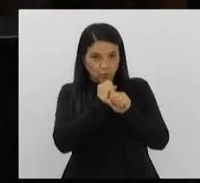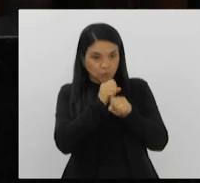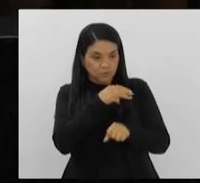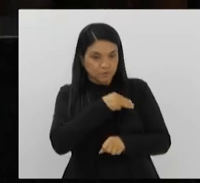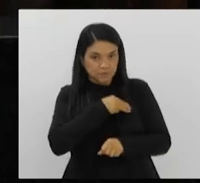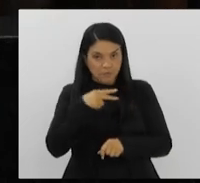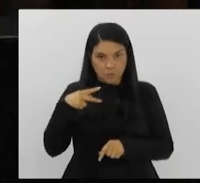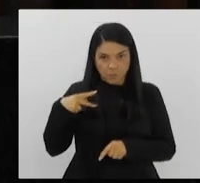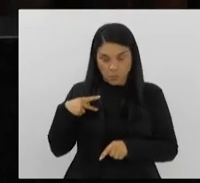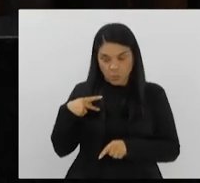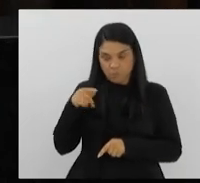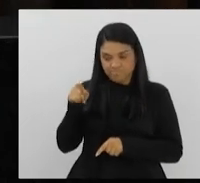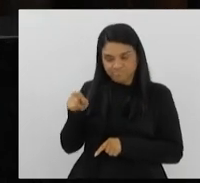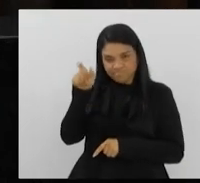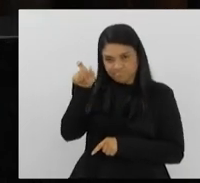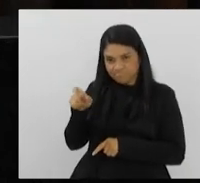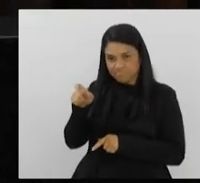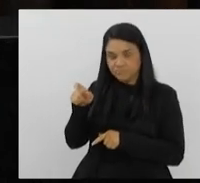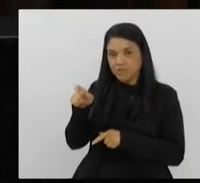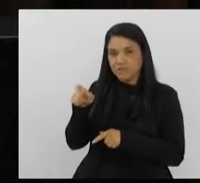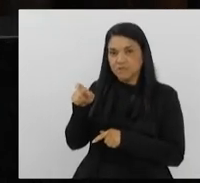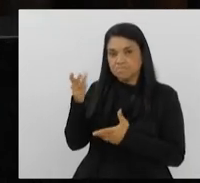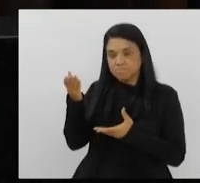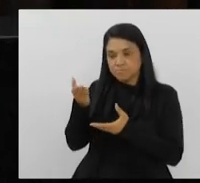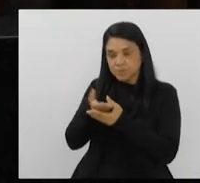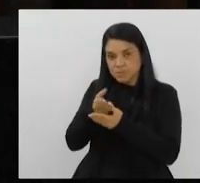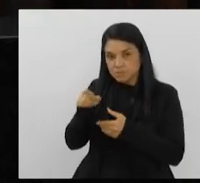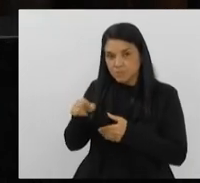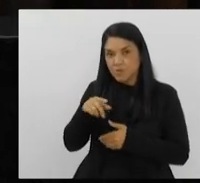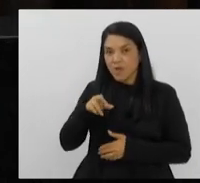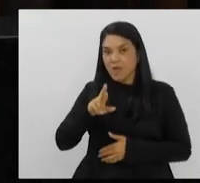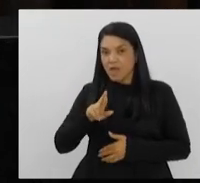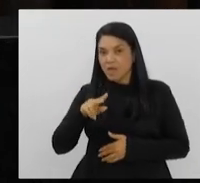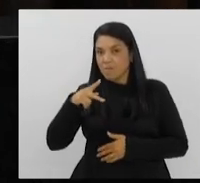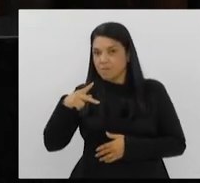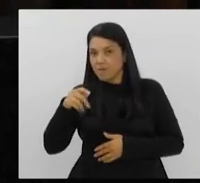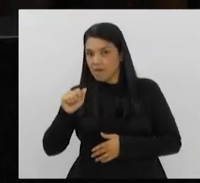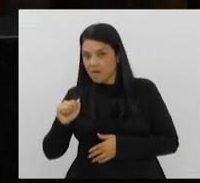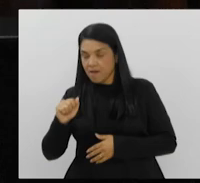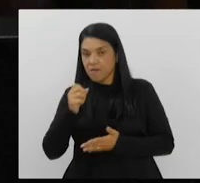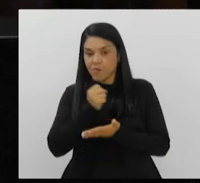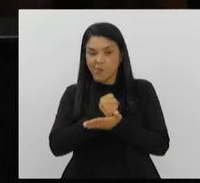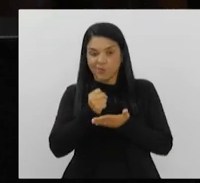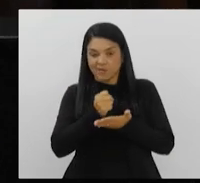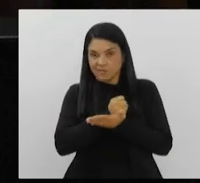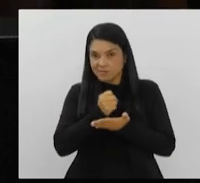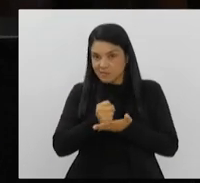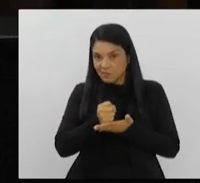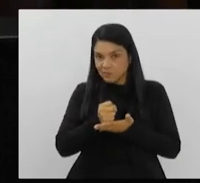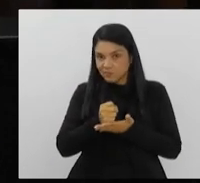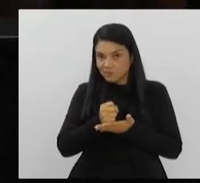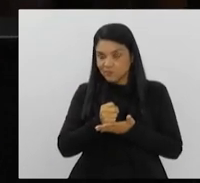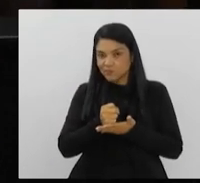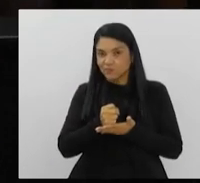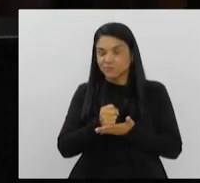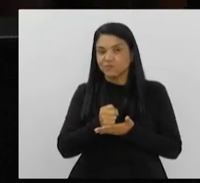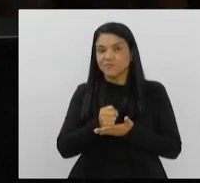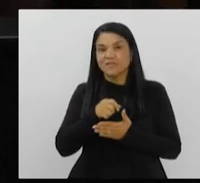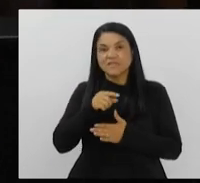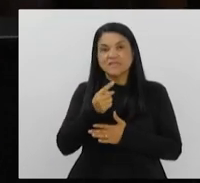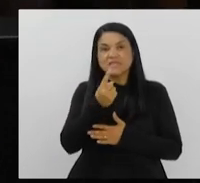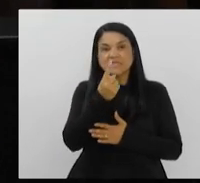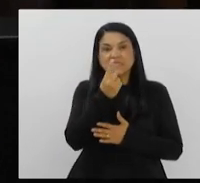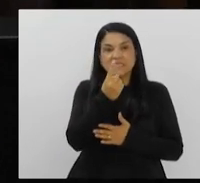fazia de forma por RPA e contratação direta, há mais de